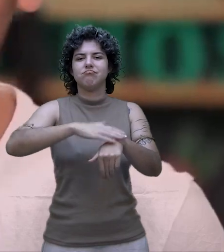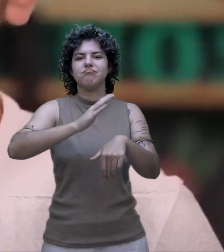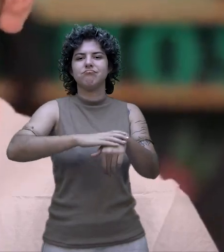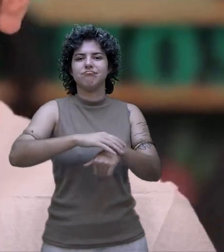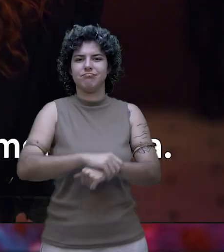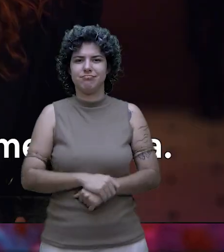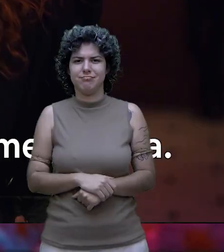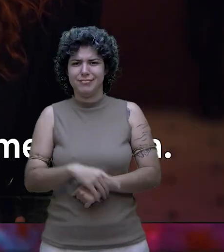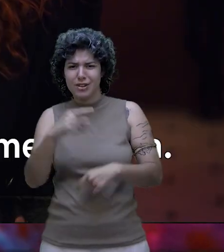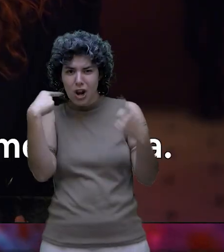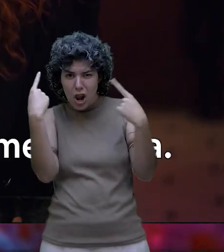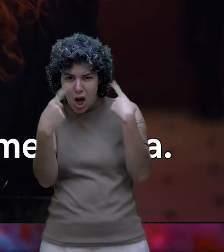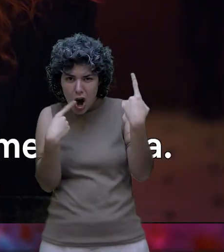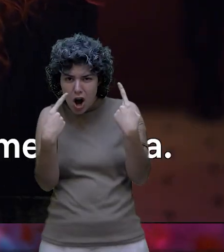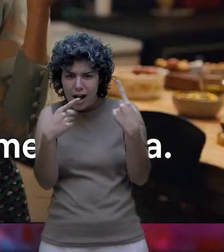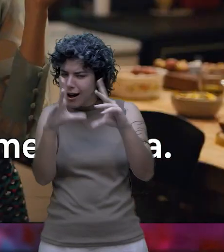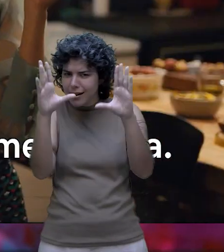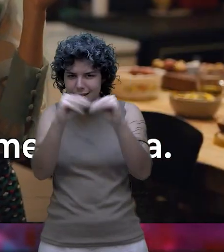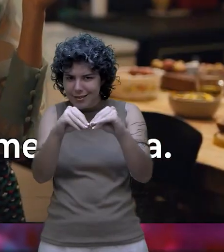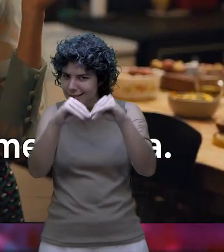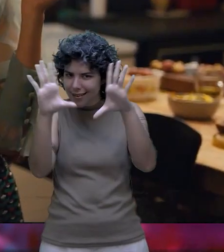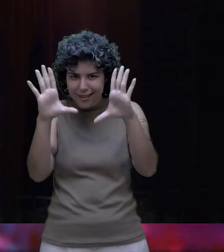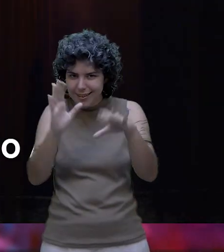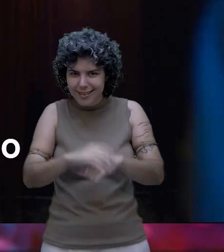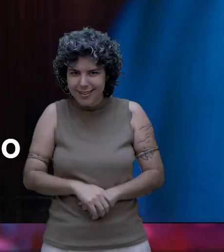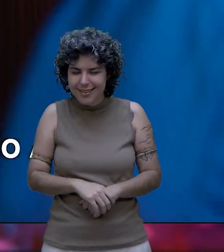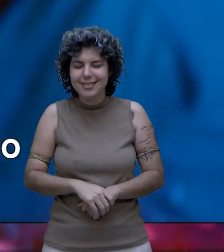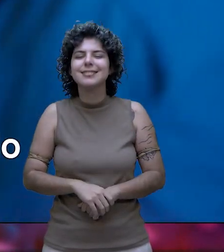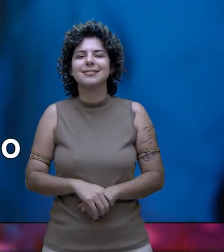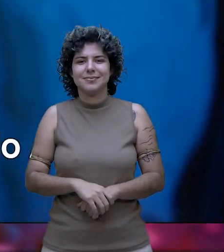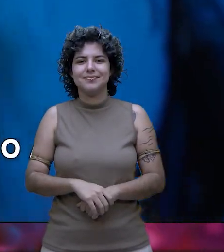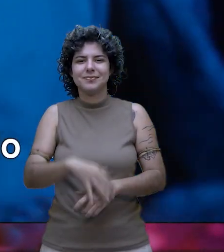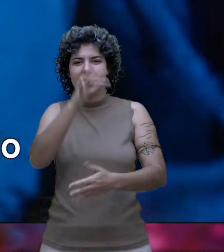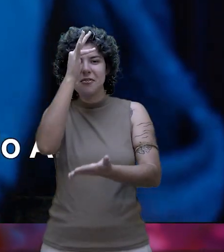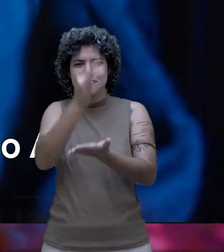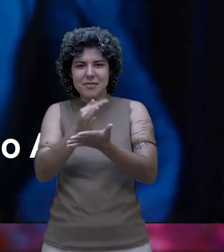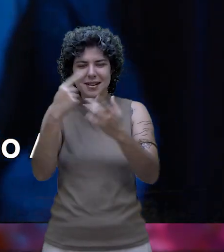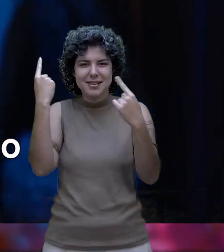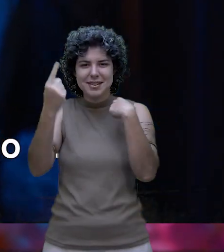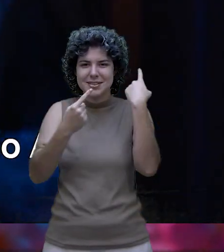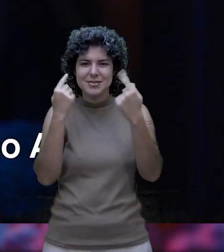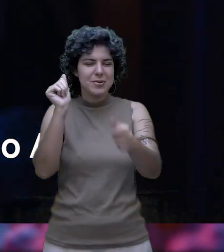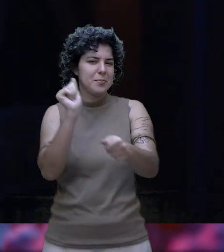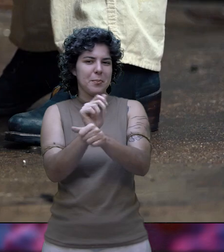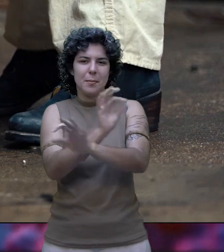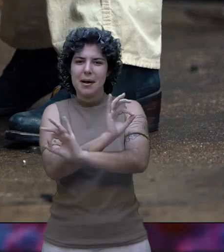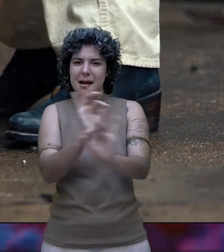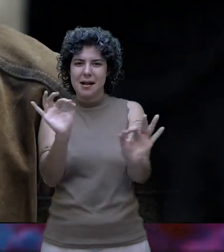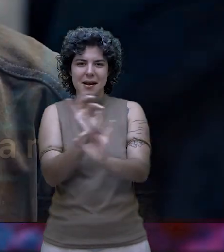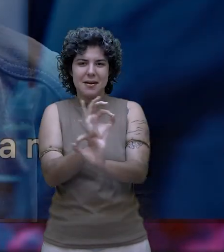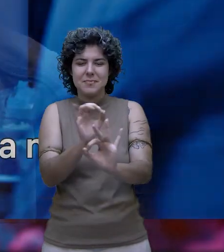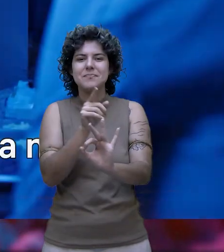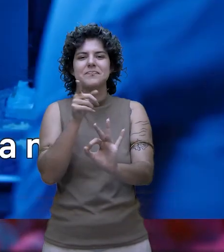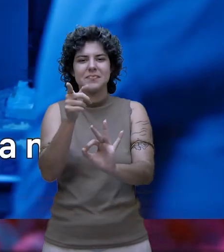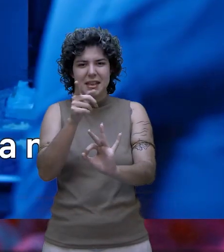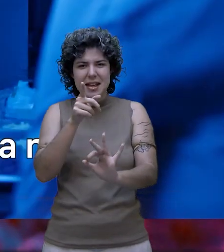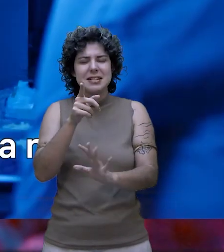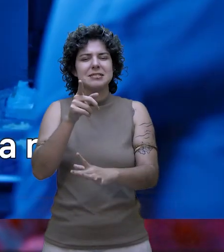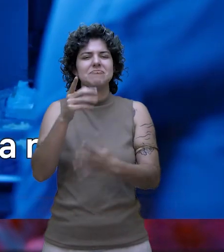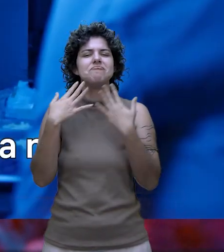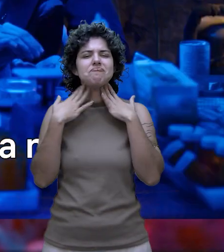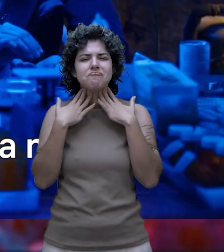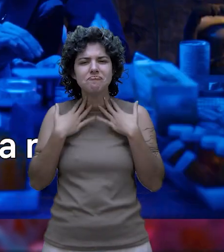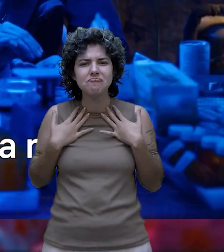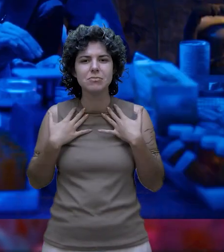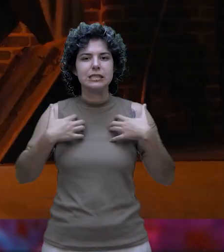liga e desliga! Como canta Isa, fé nas malucas que não param quietas. Elas são ambiciosas,